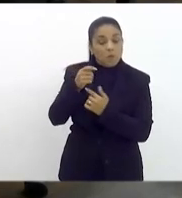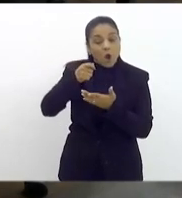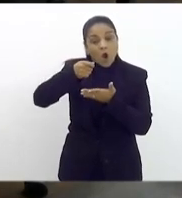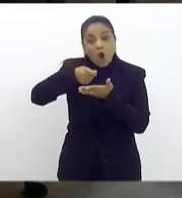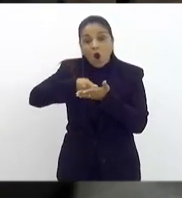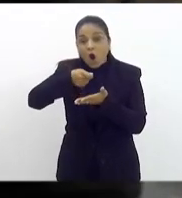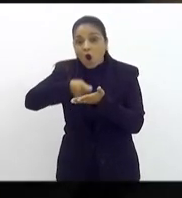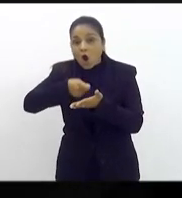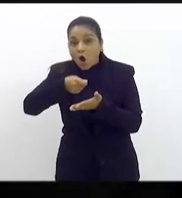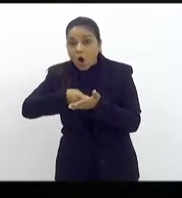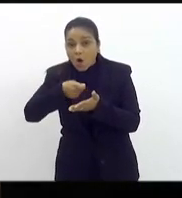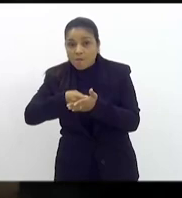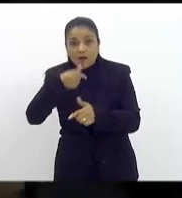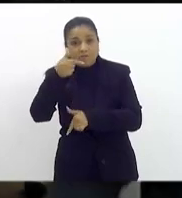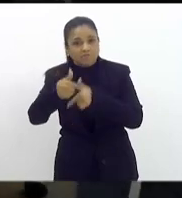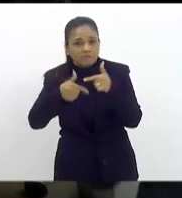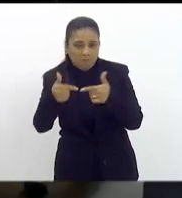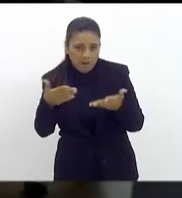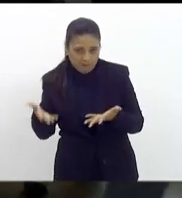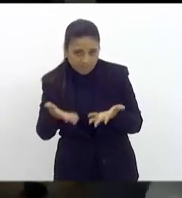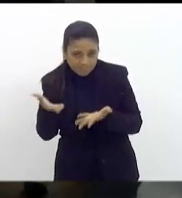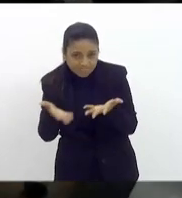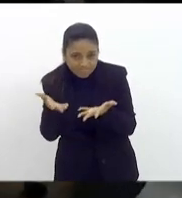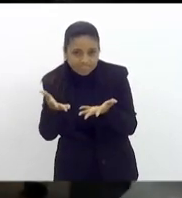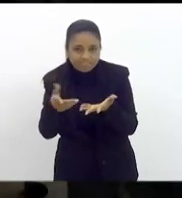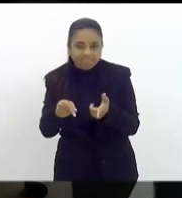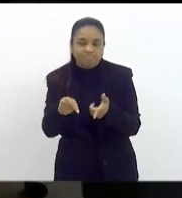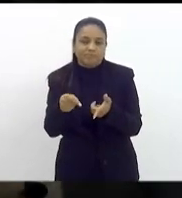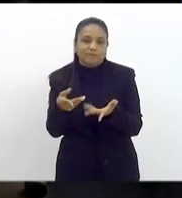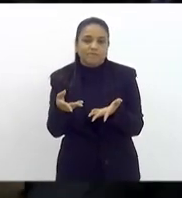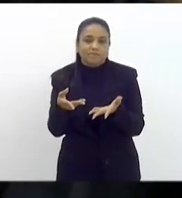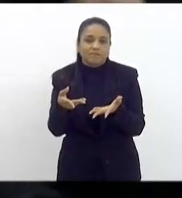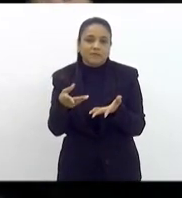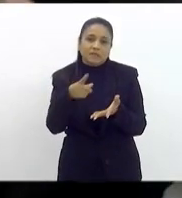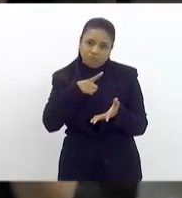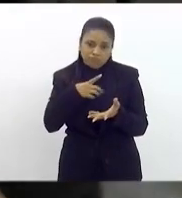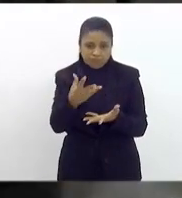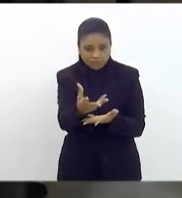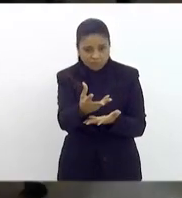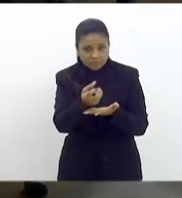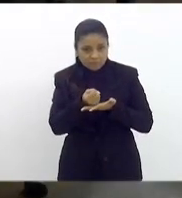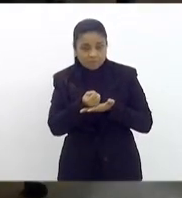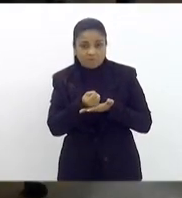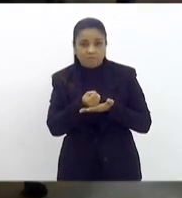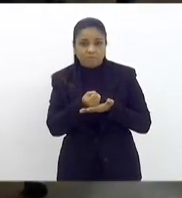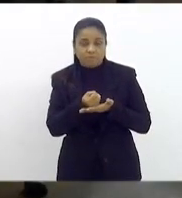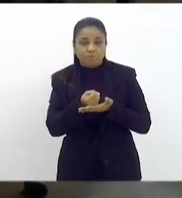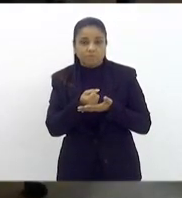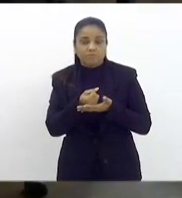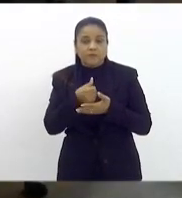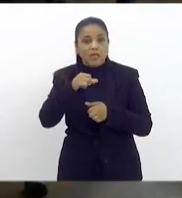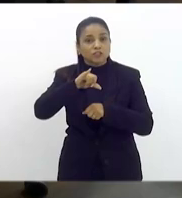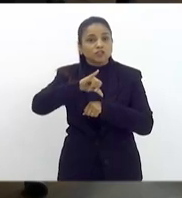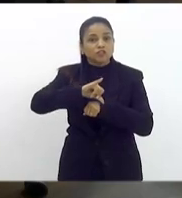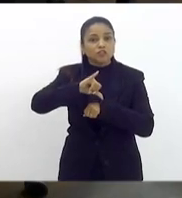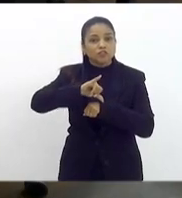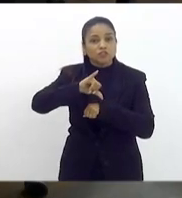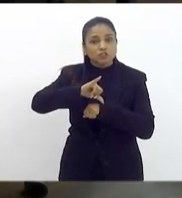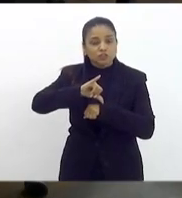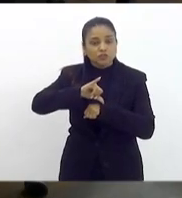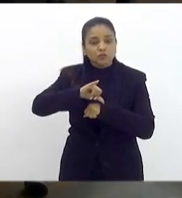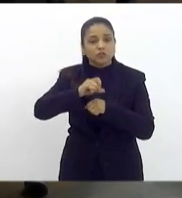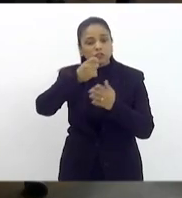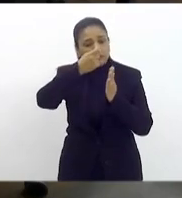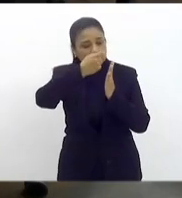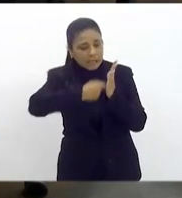esse serviço. É um serviço prestado. Haja vista que eles recebem a título de taxa